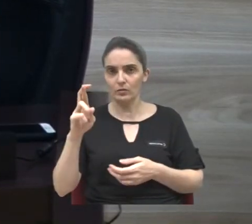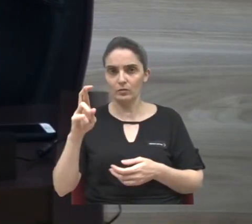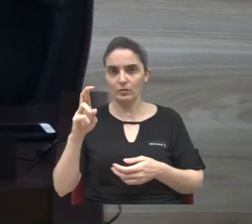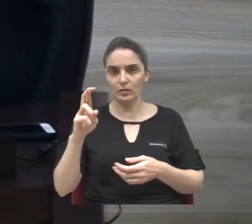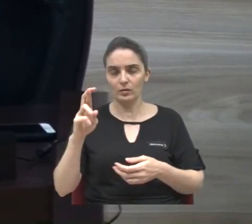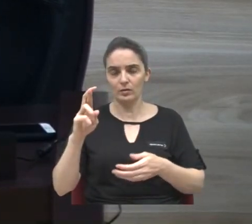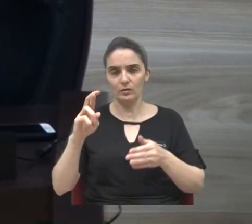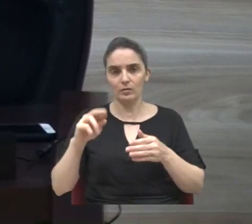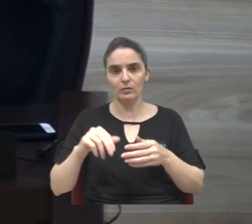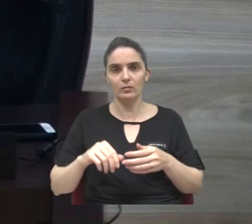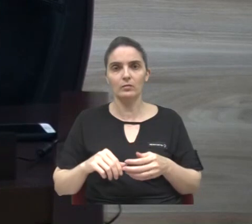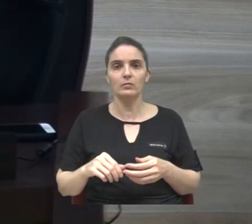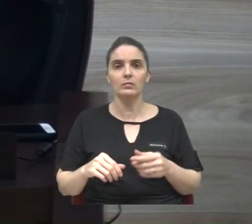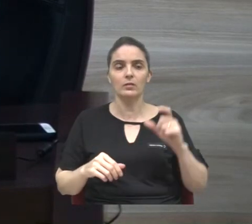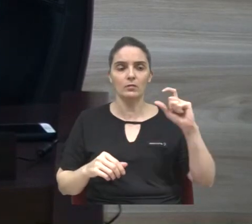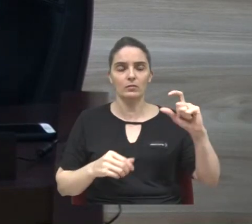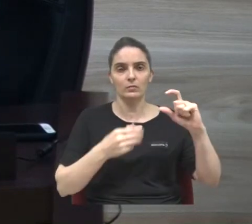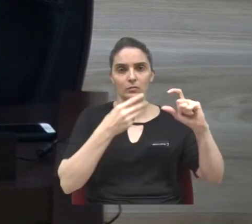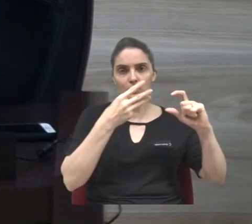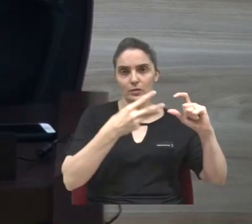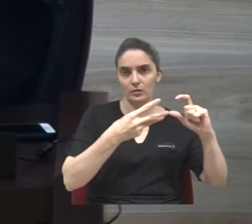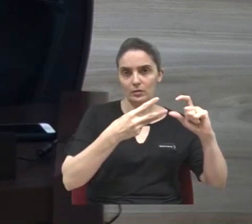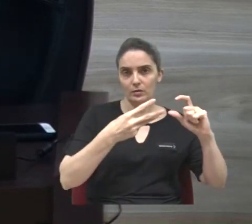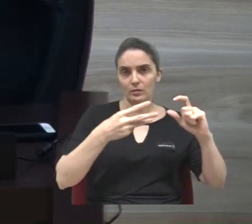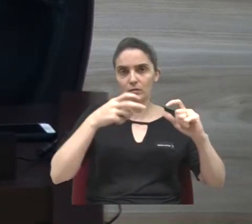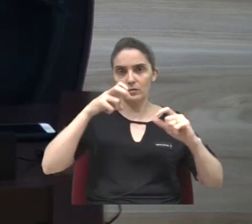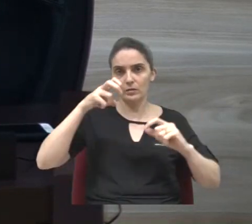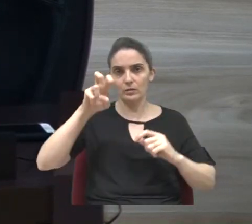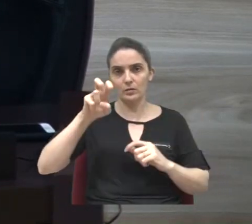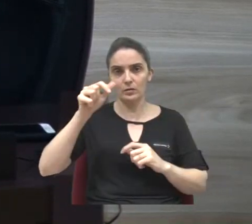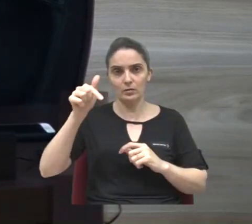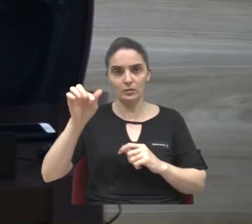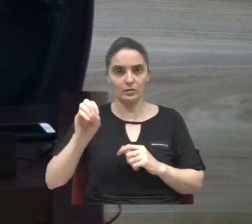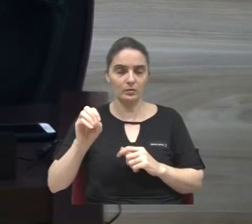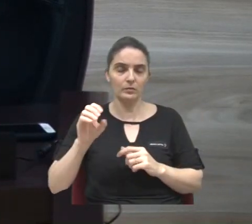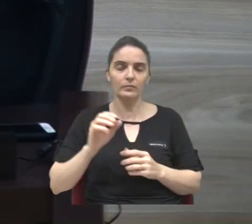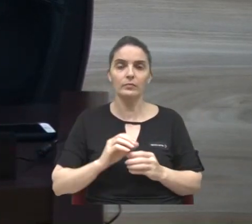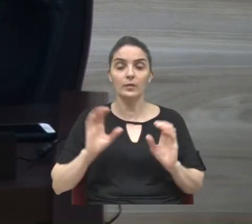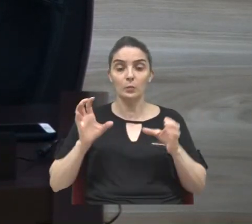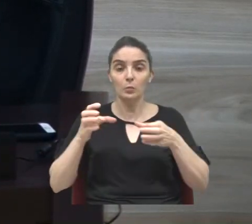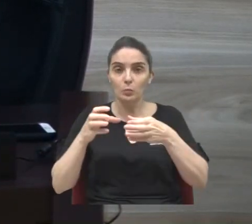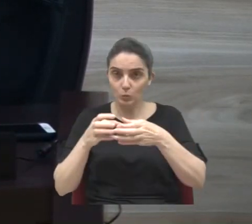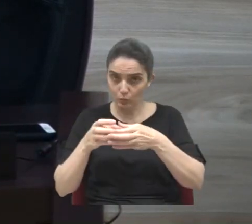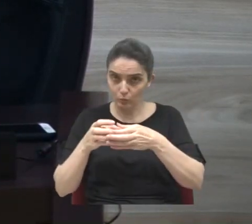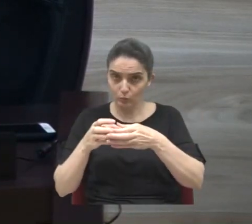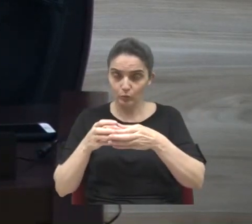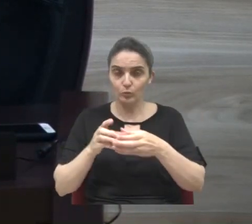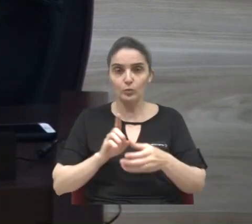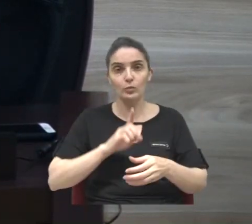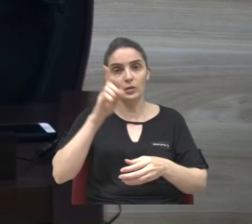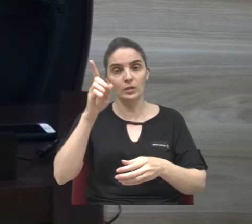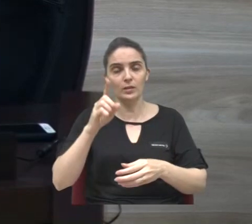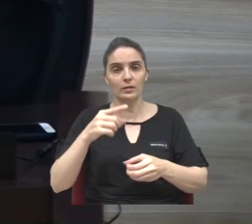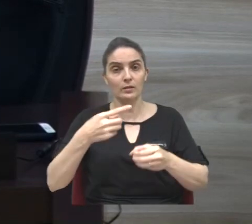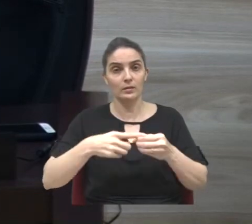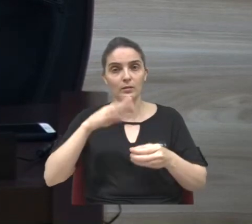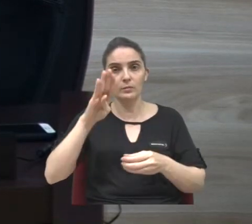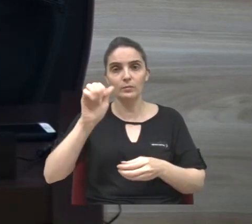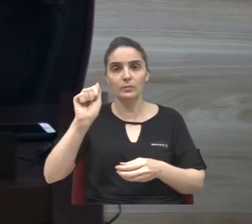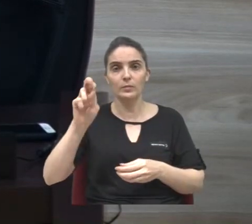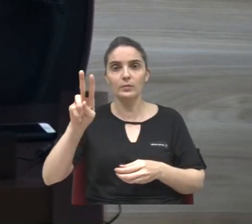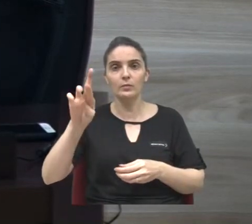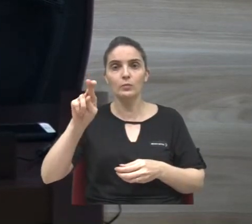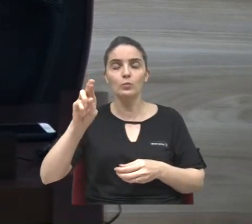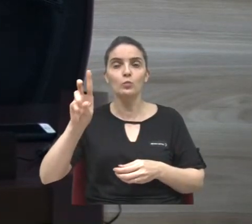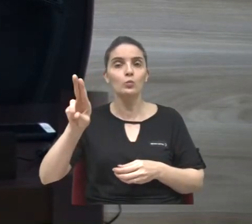volume 3, folhas 570. Ação coletiva na cidade de Bauru sobre o eliminador de ar concluiu que não